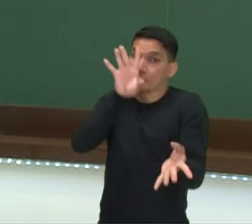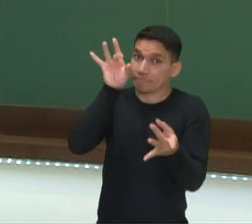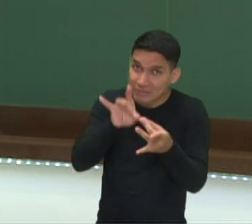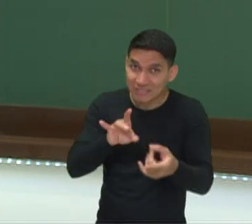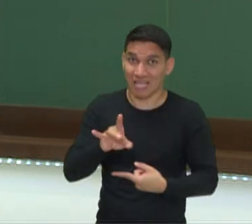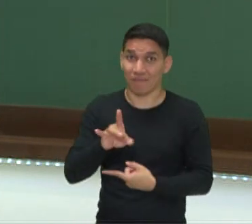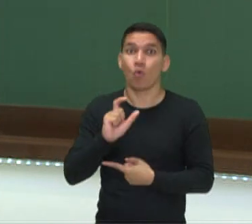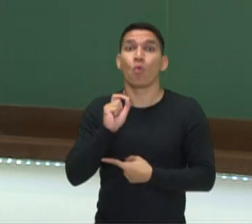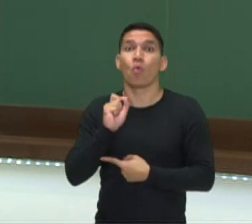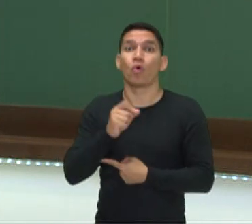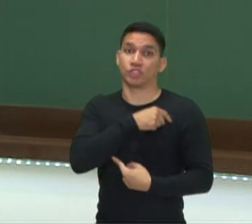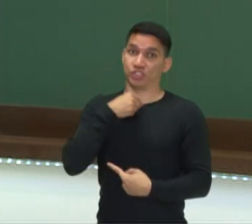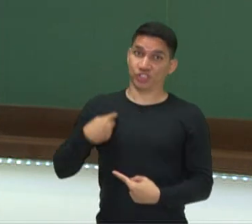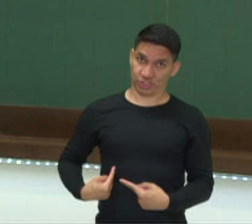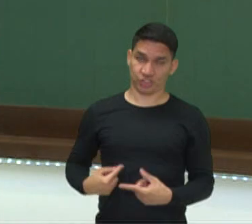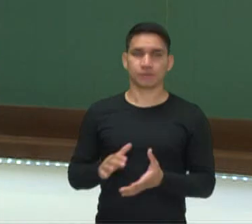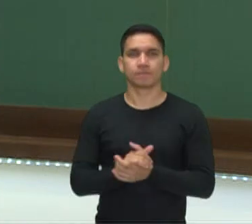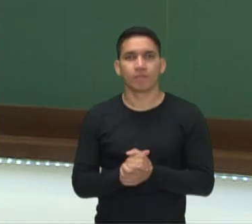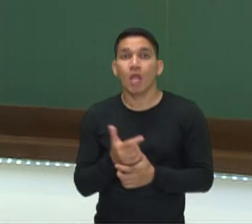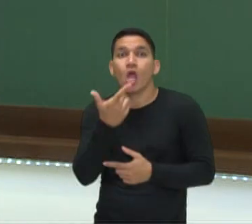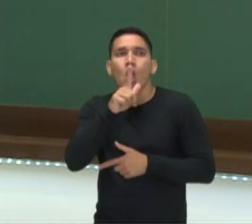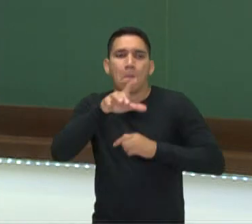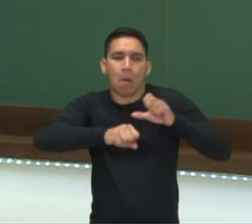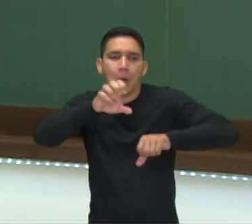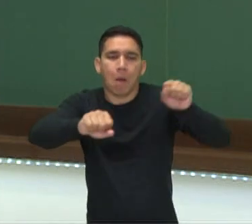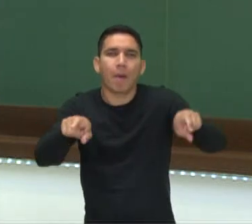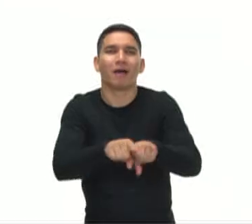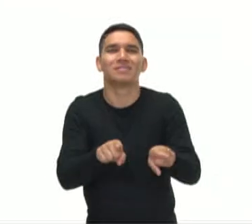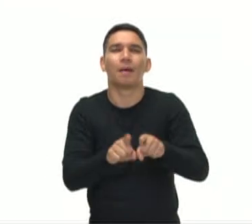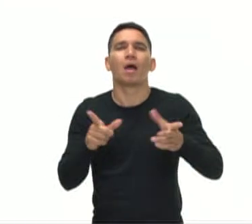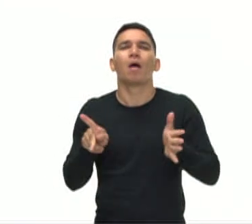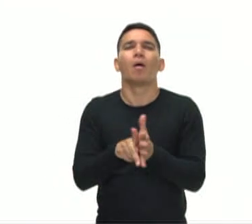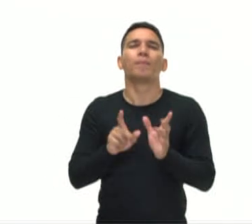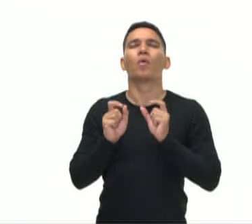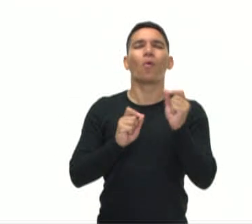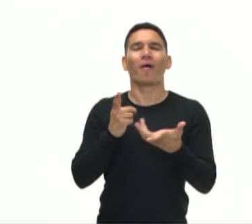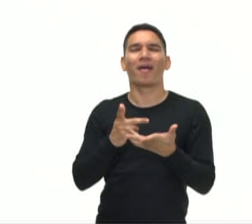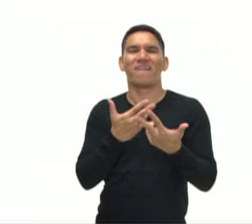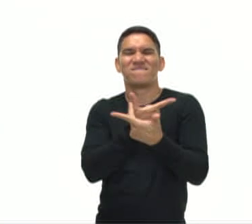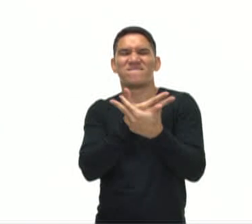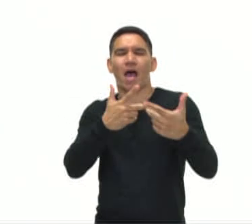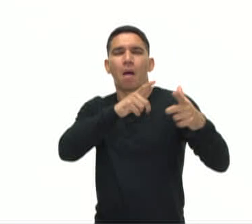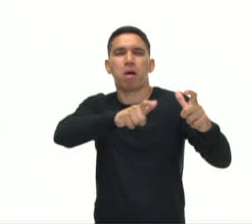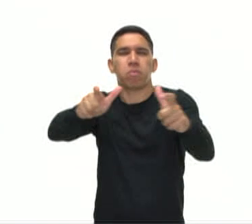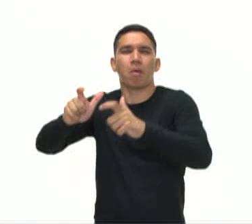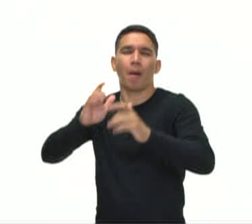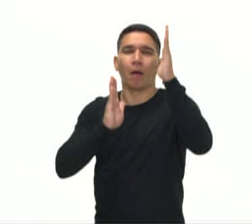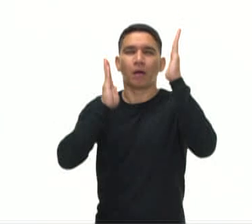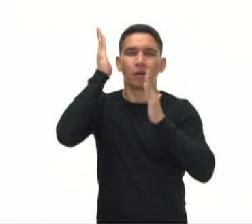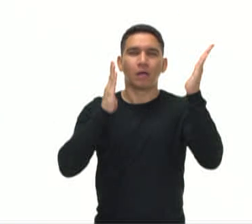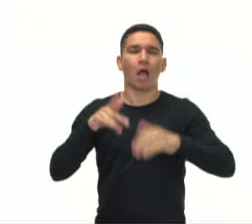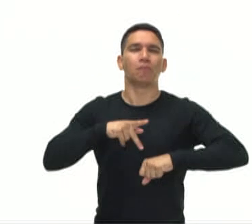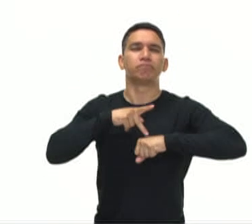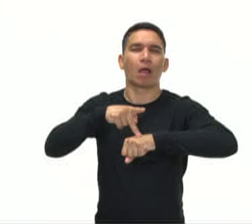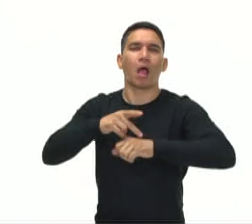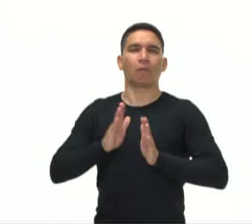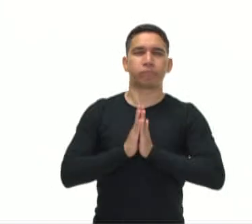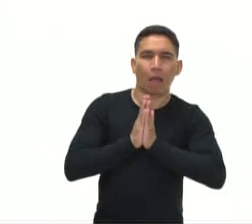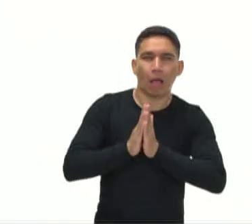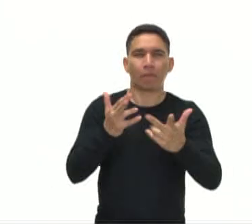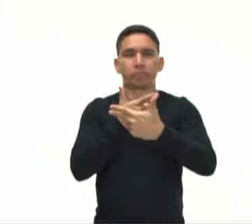dita, depois avançando para outros territórios, incluindo Birmânia, Indonésia, Malásia e ilhas